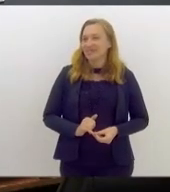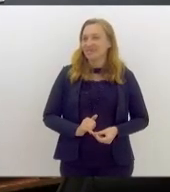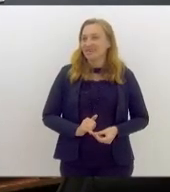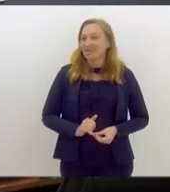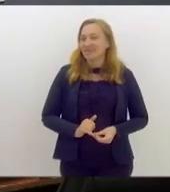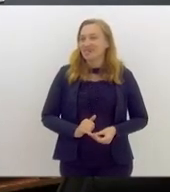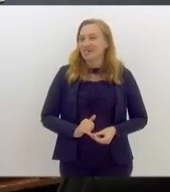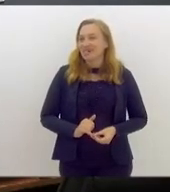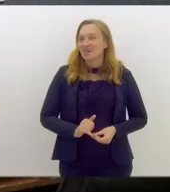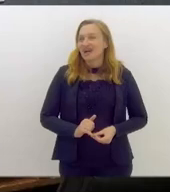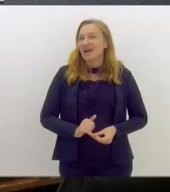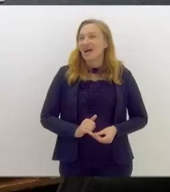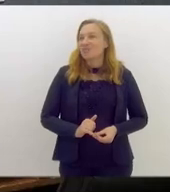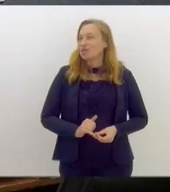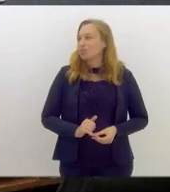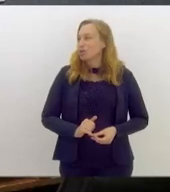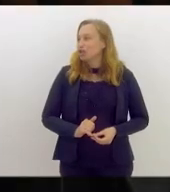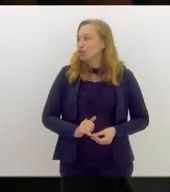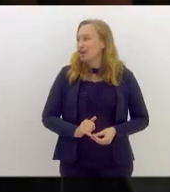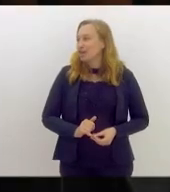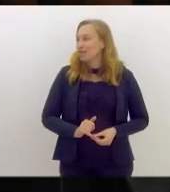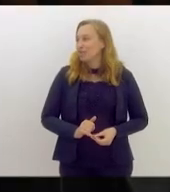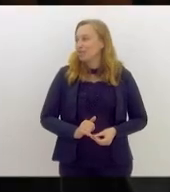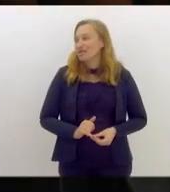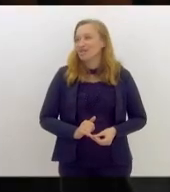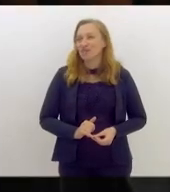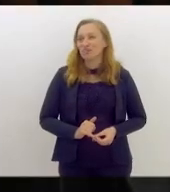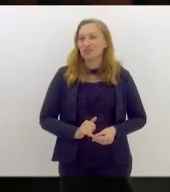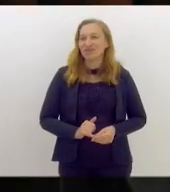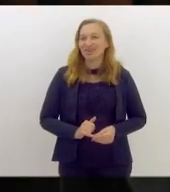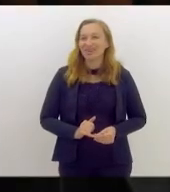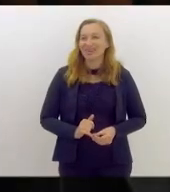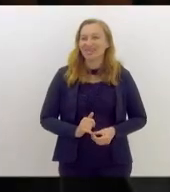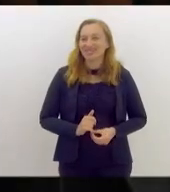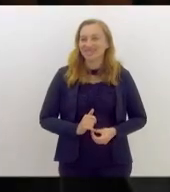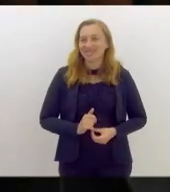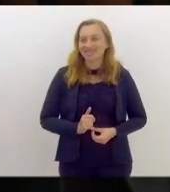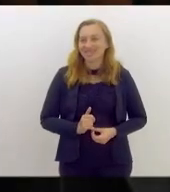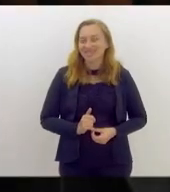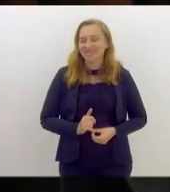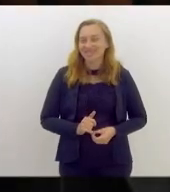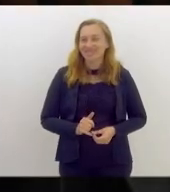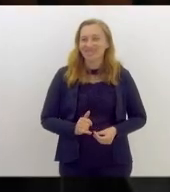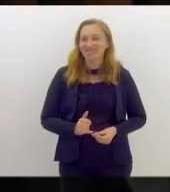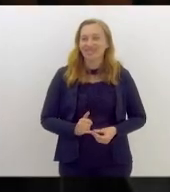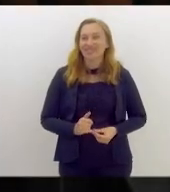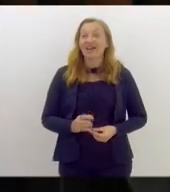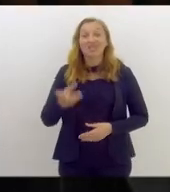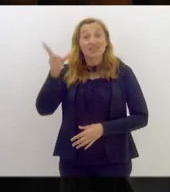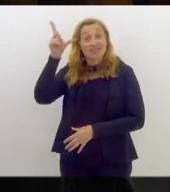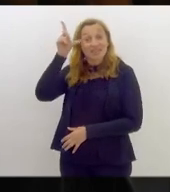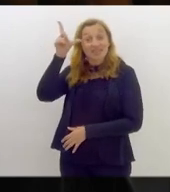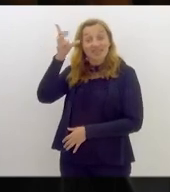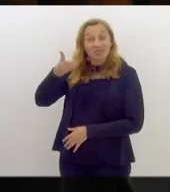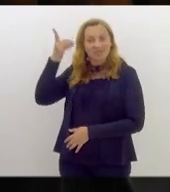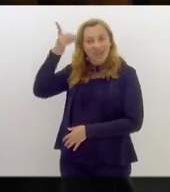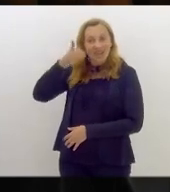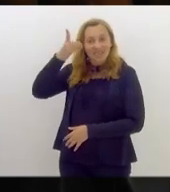senhora Presidente deputada Lucinha que nos honra